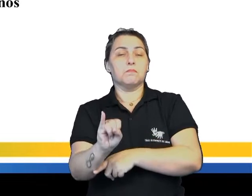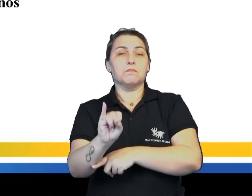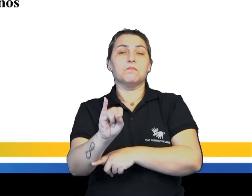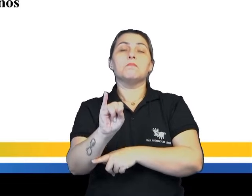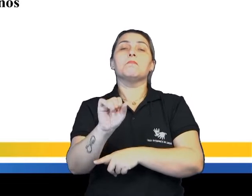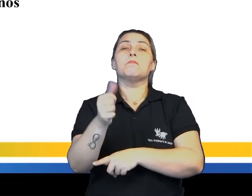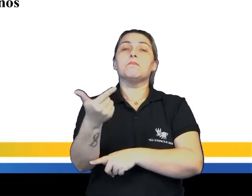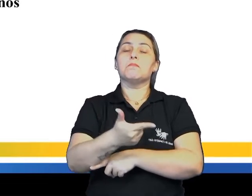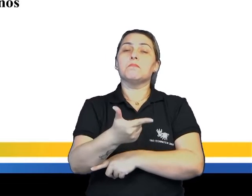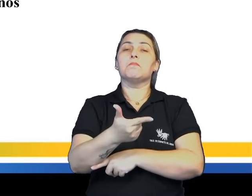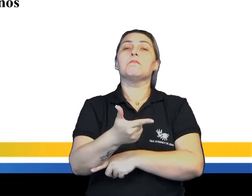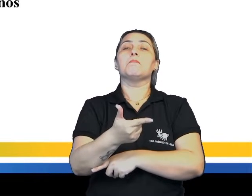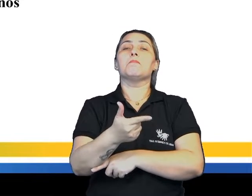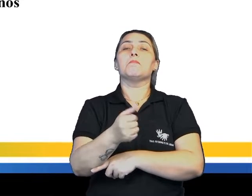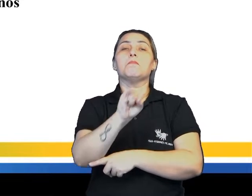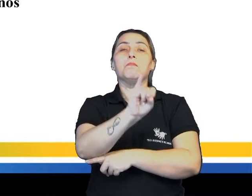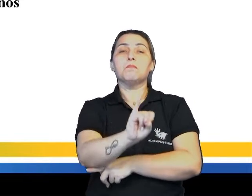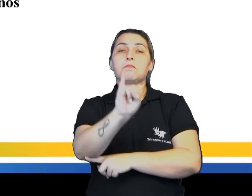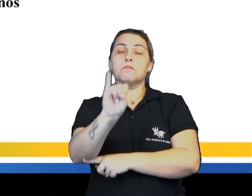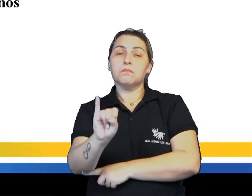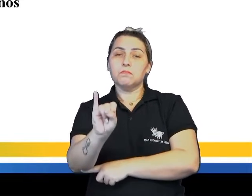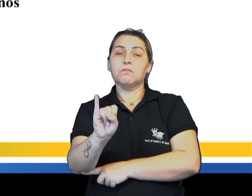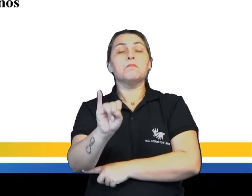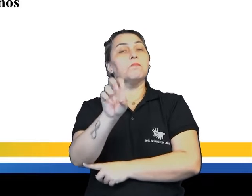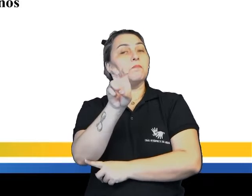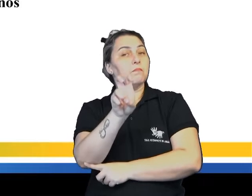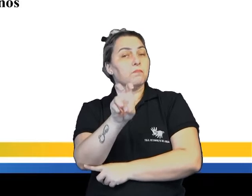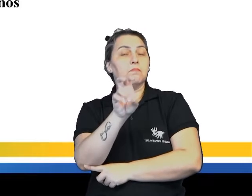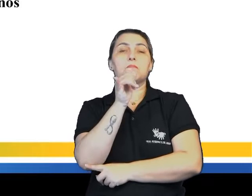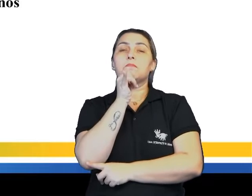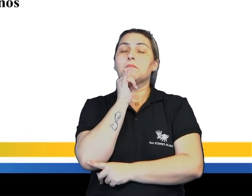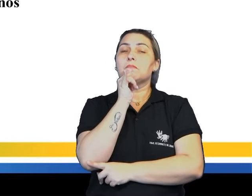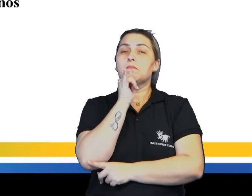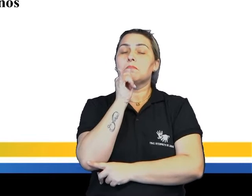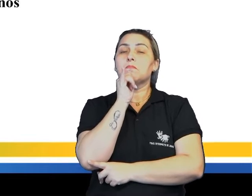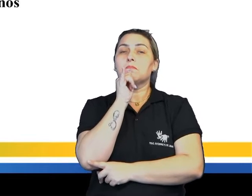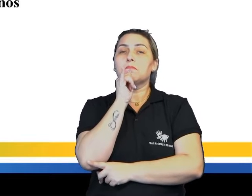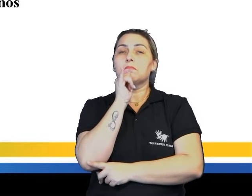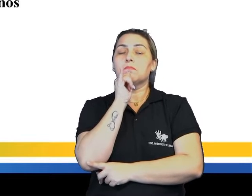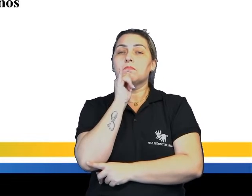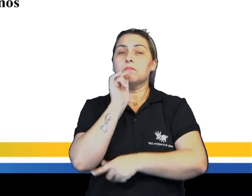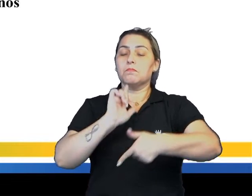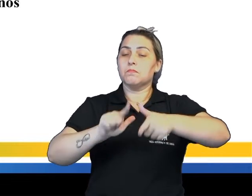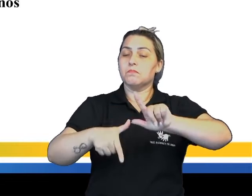gente identifica com duas letras Is. O 5, por exemplo, é a letra